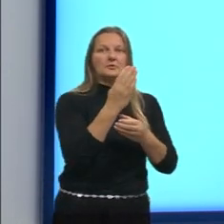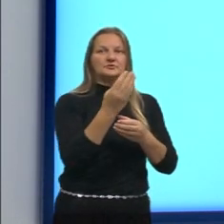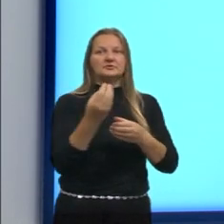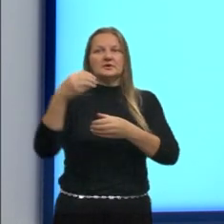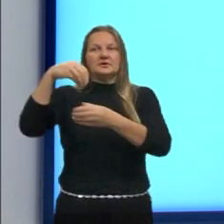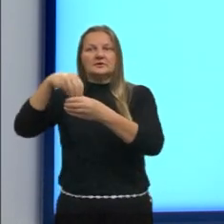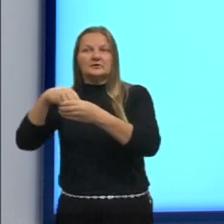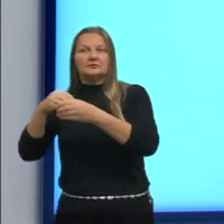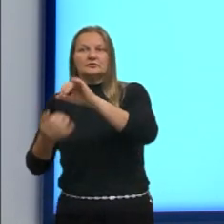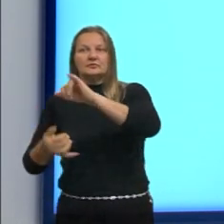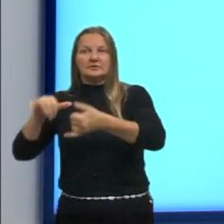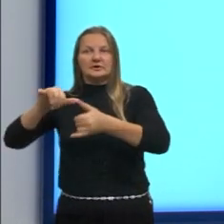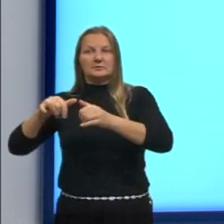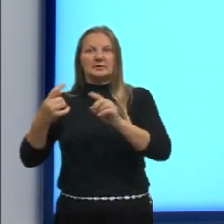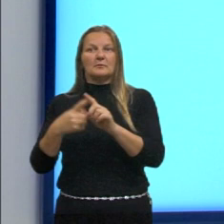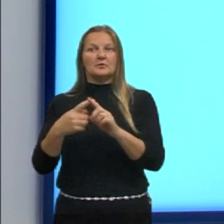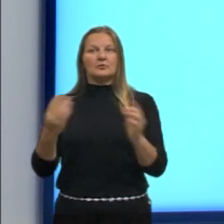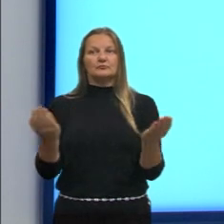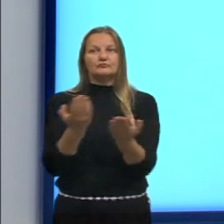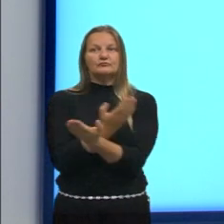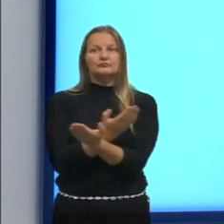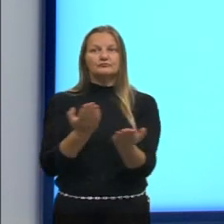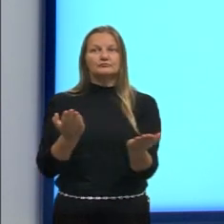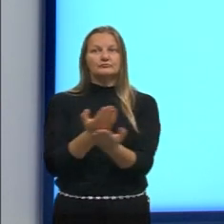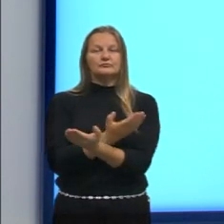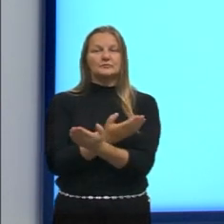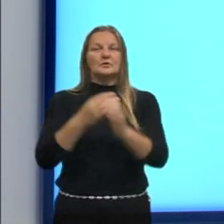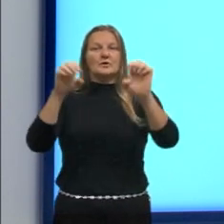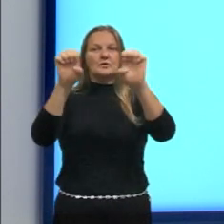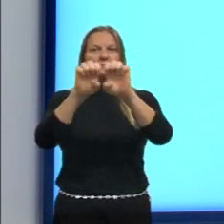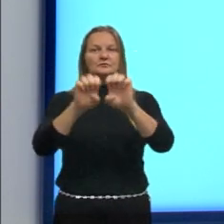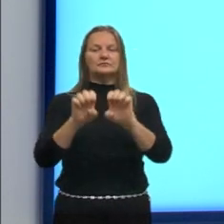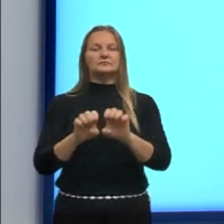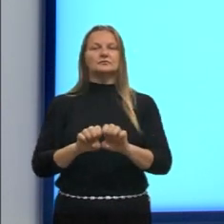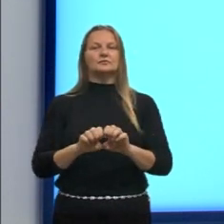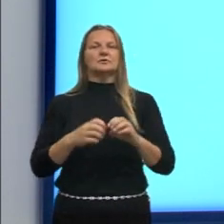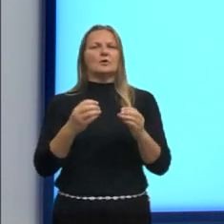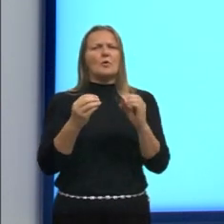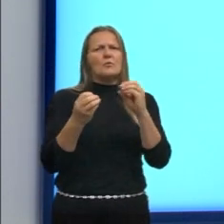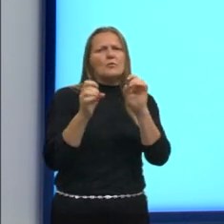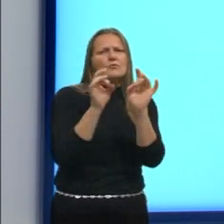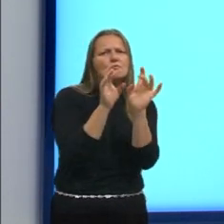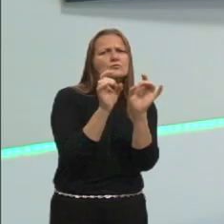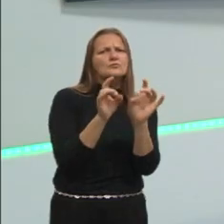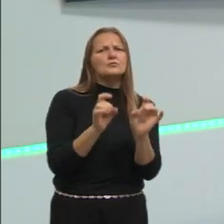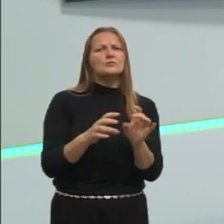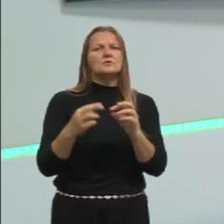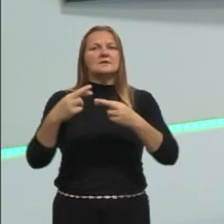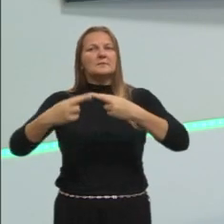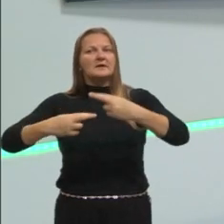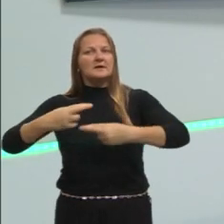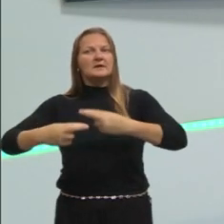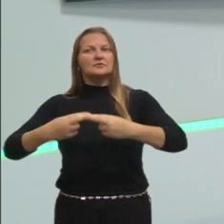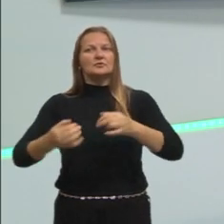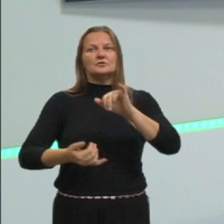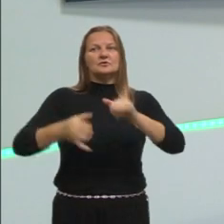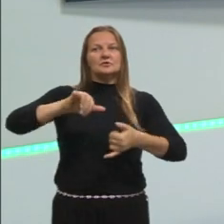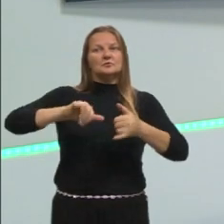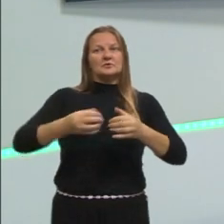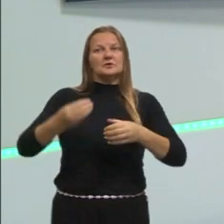Química porque ela trabalha com a estrutura a composição as reações químicas que